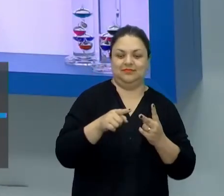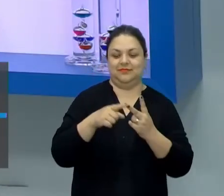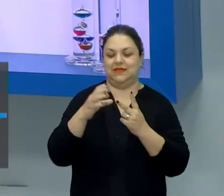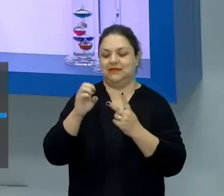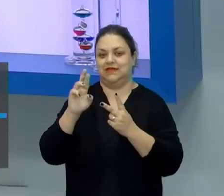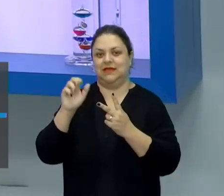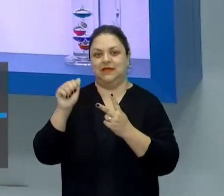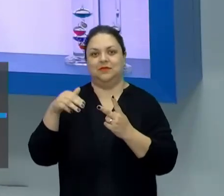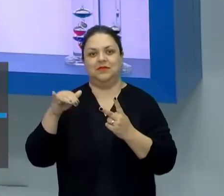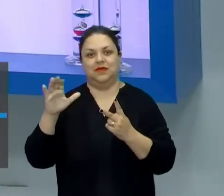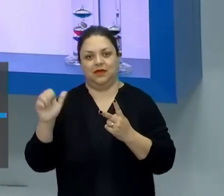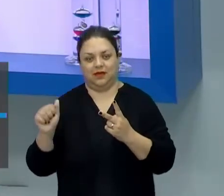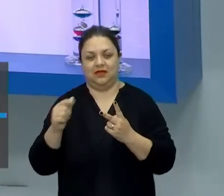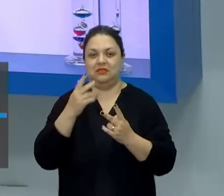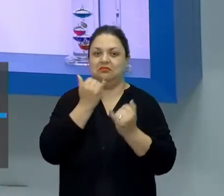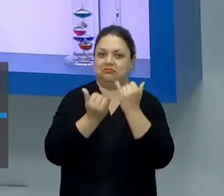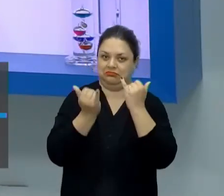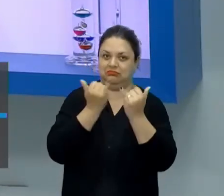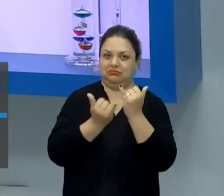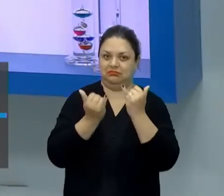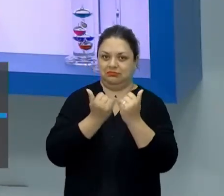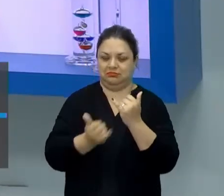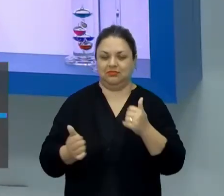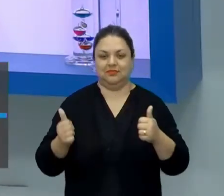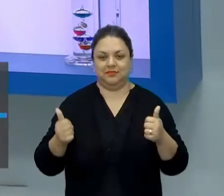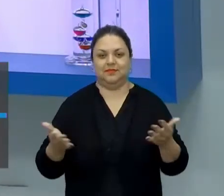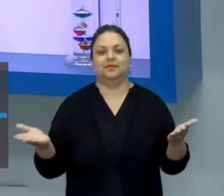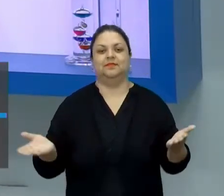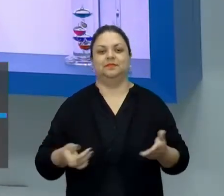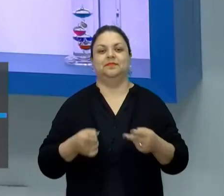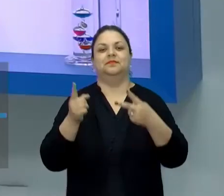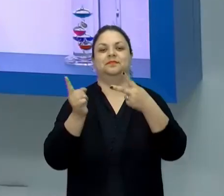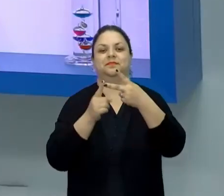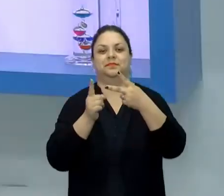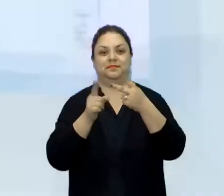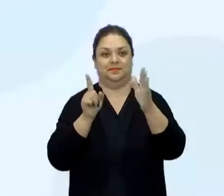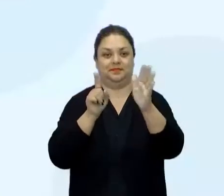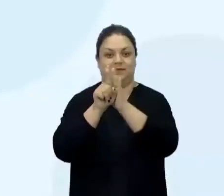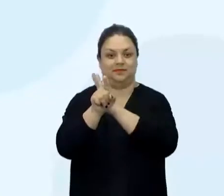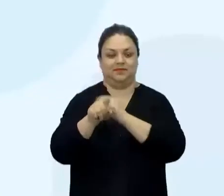cerâmico, tá? Então, vamos para a nossa segunda perguntinha.